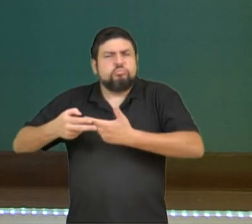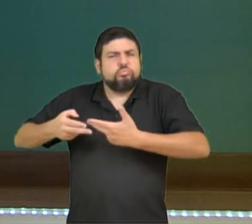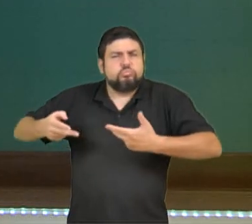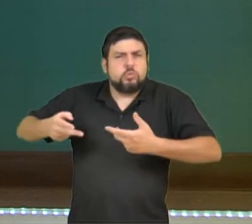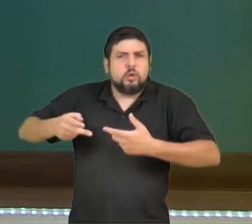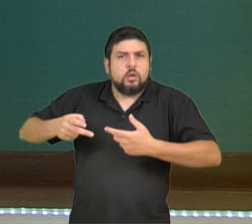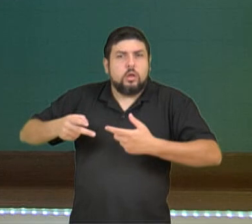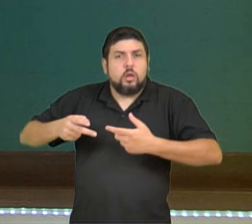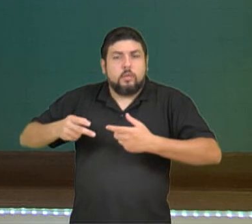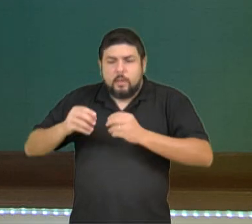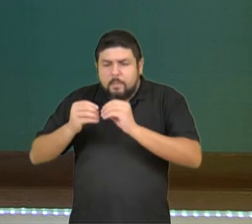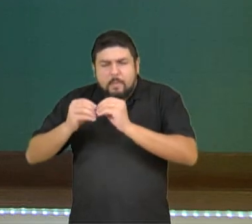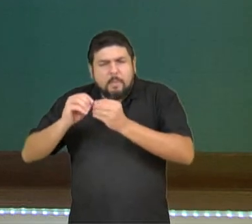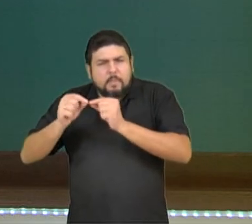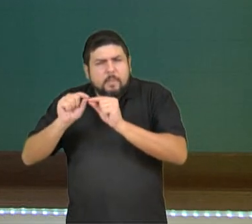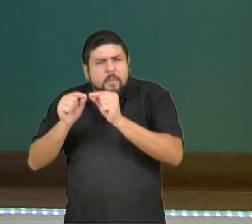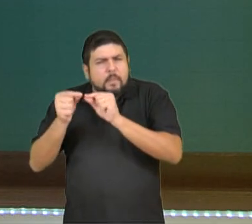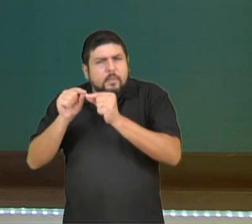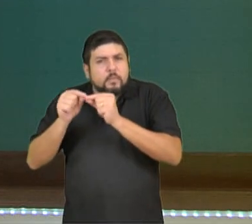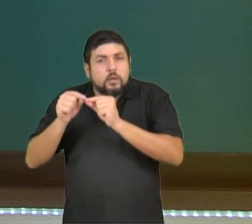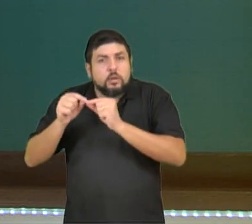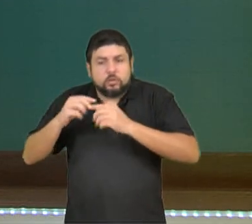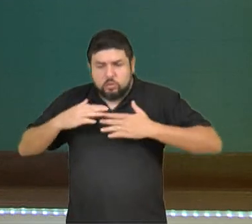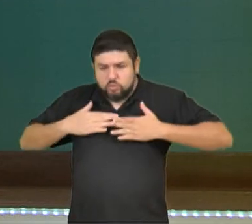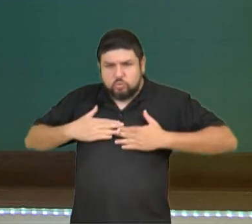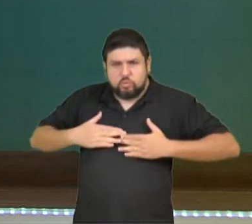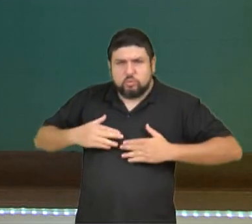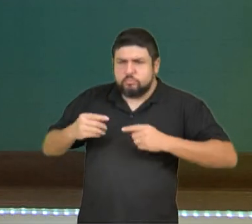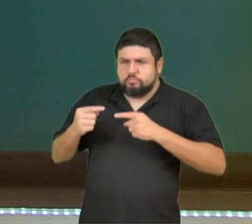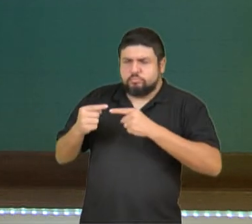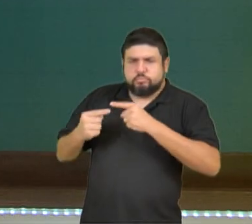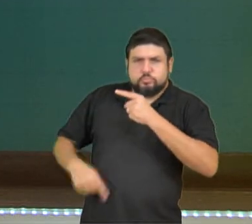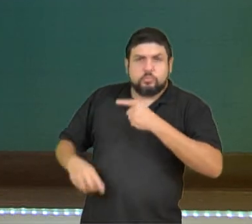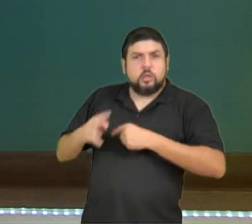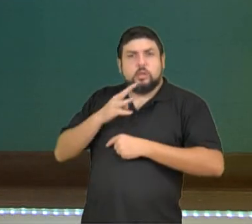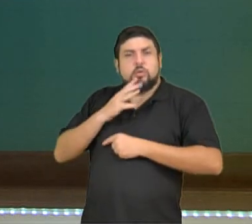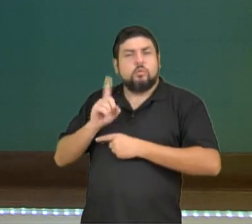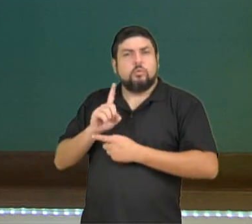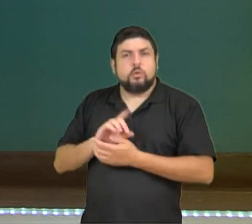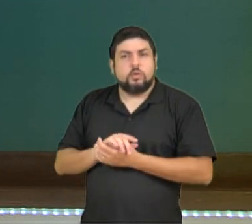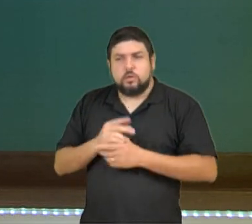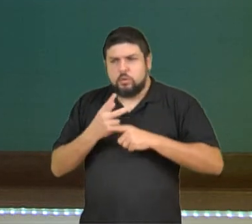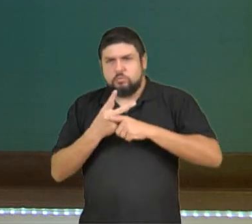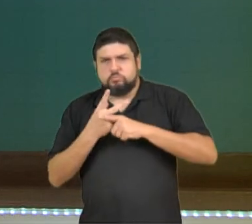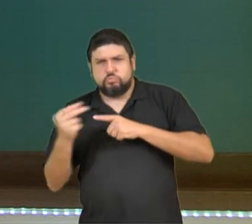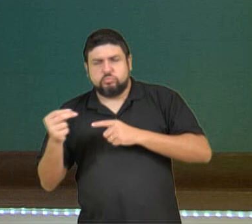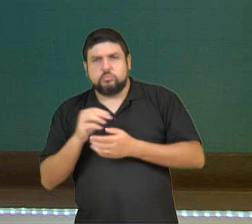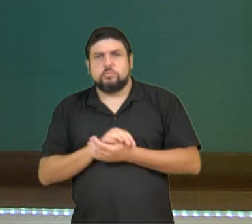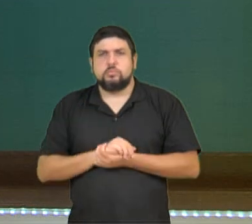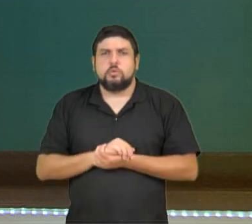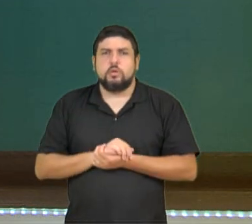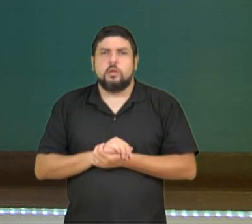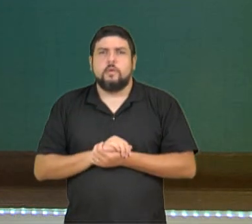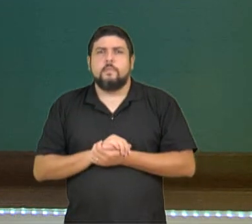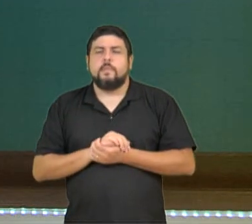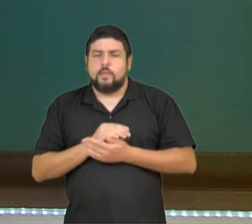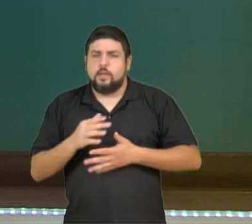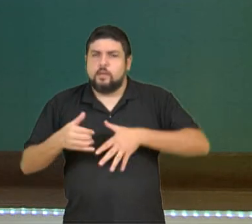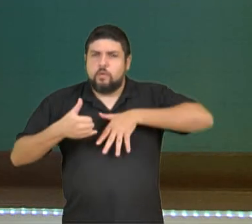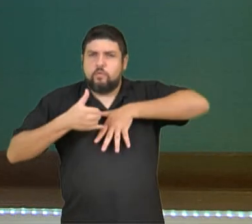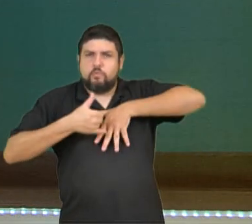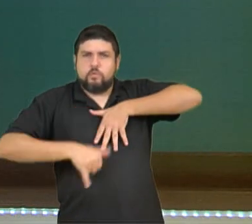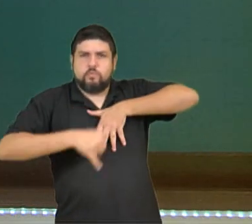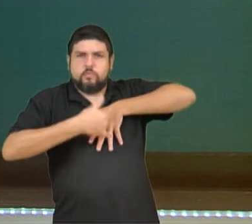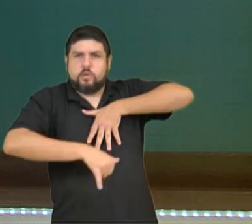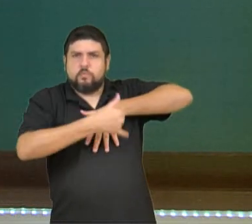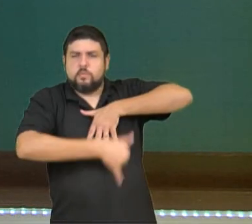pelo nosso corpo como uma ameaça. Então, o sistema linfático, além de drenar esses líquidos, vai